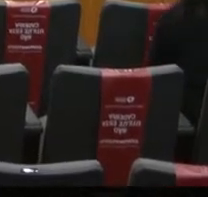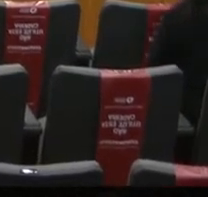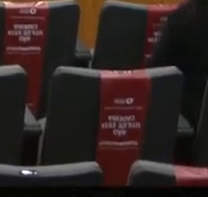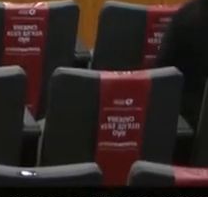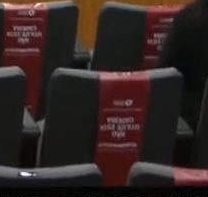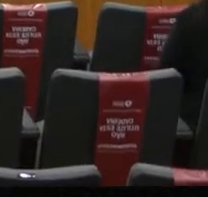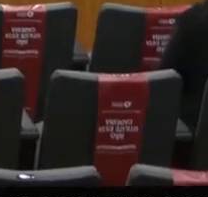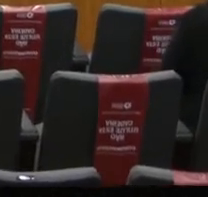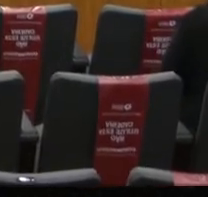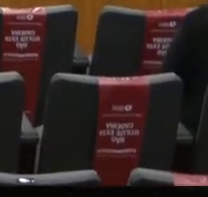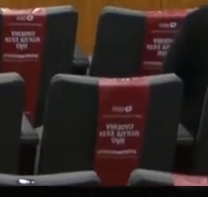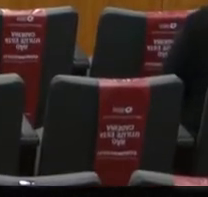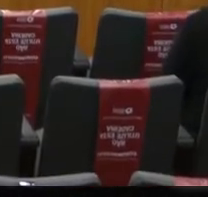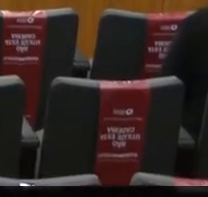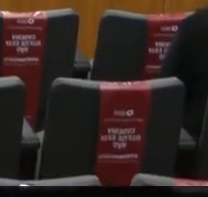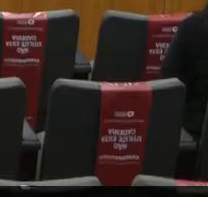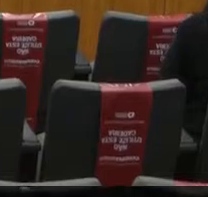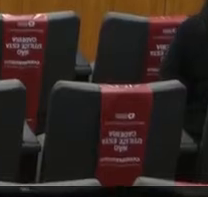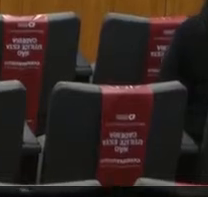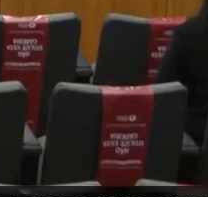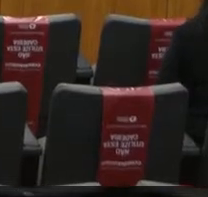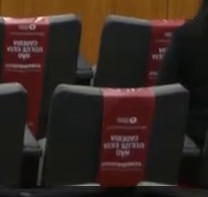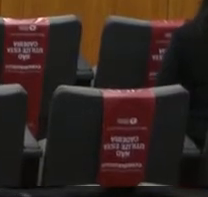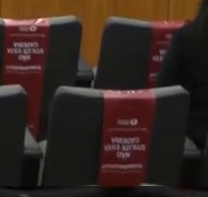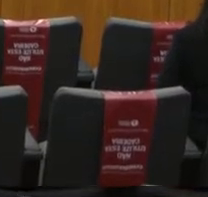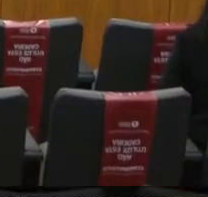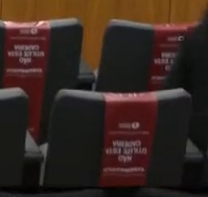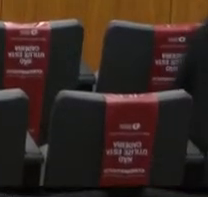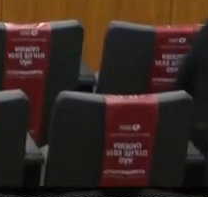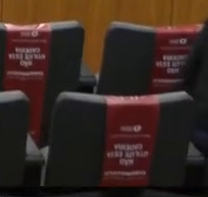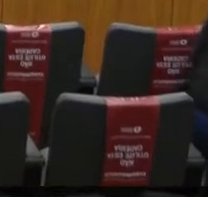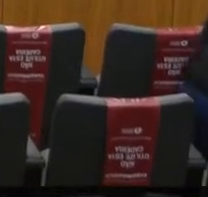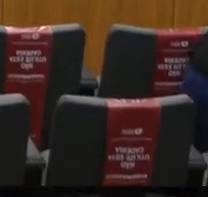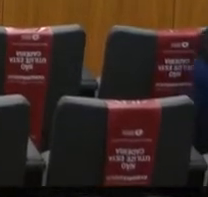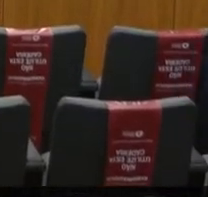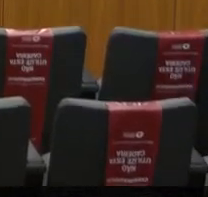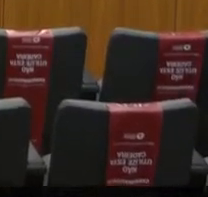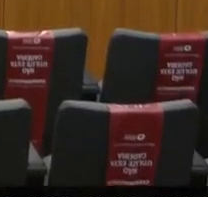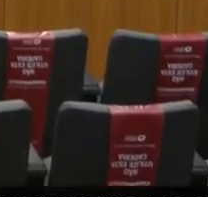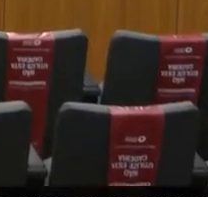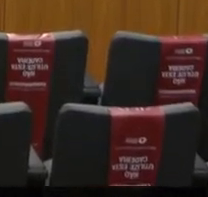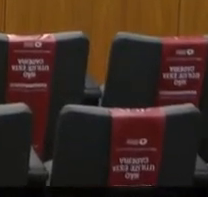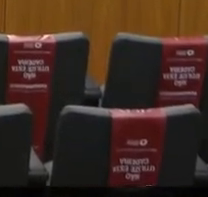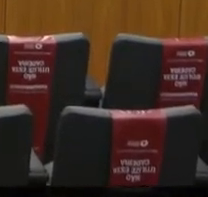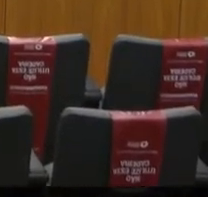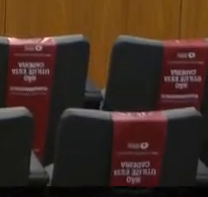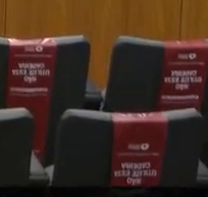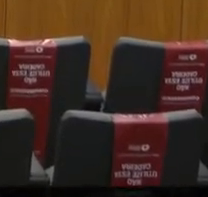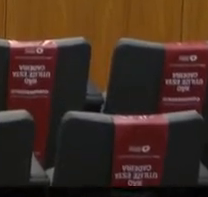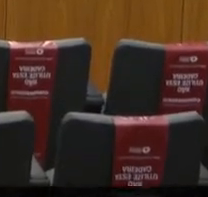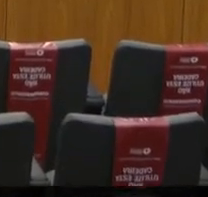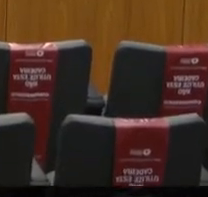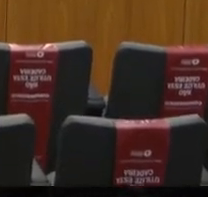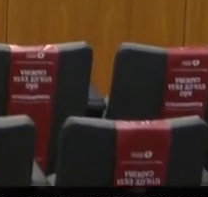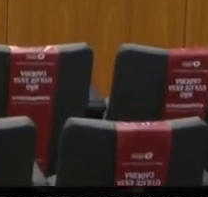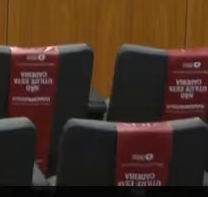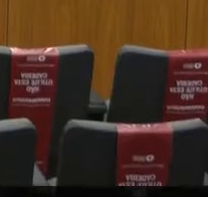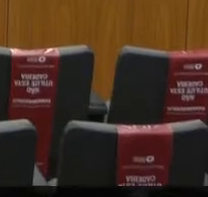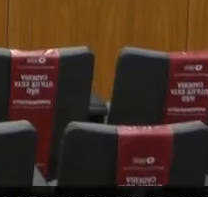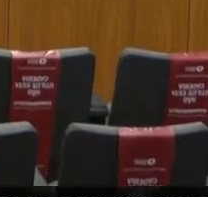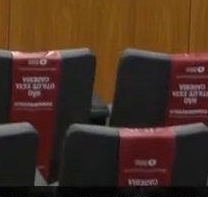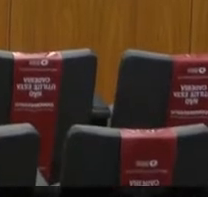da Comissão da mulher advogada tema da palestra 15 anos da Lei Maria da Penha a